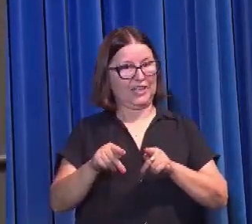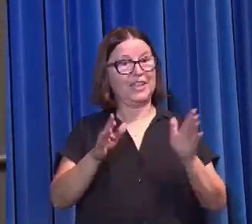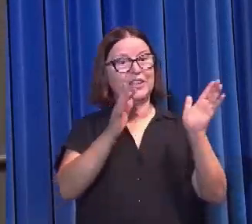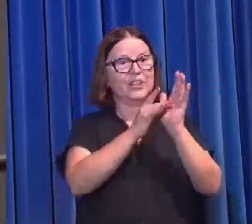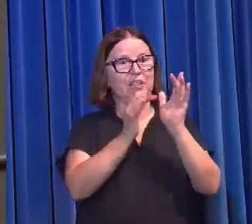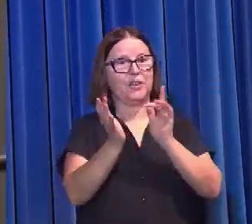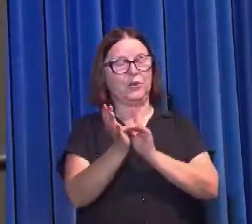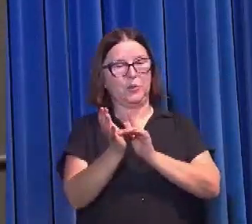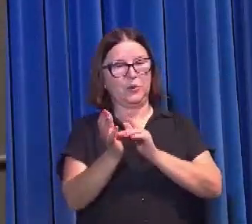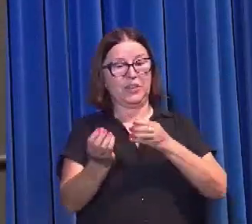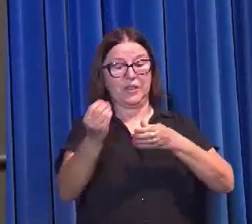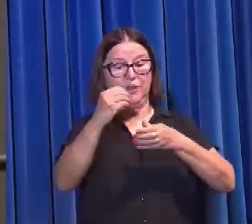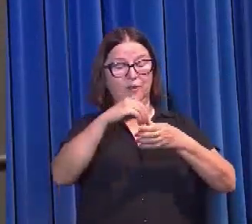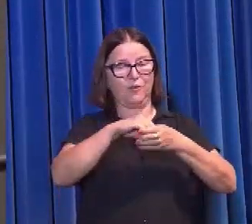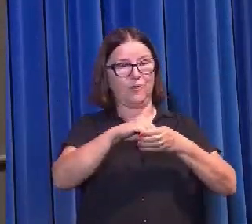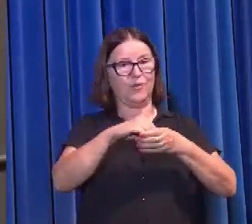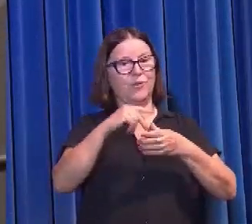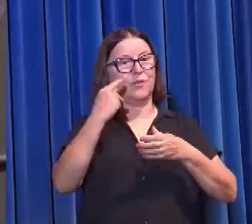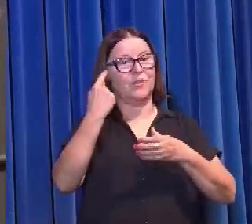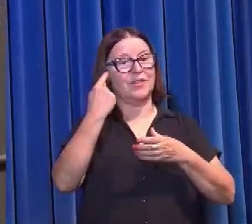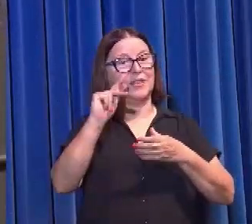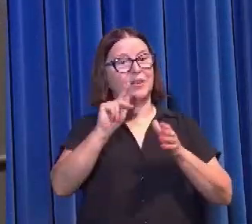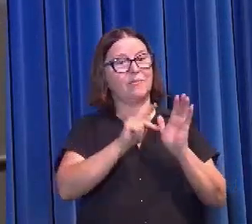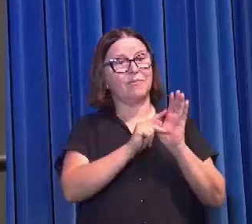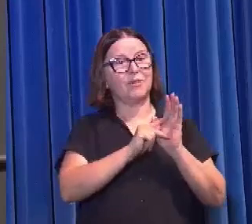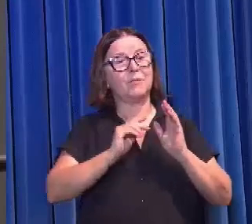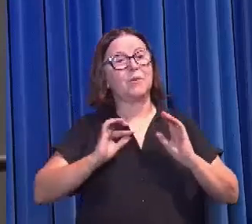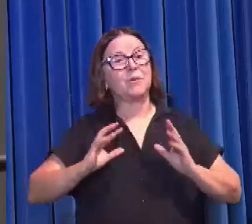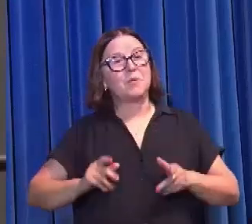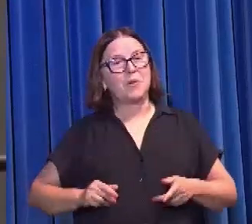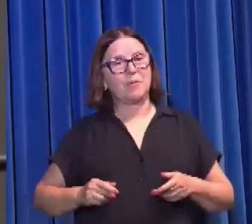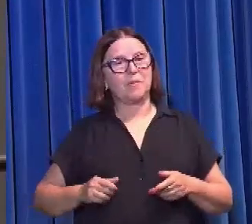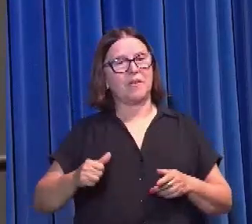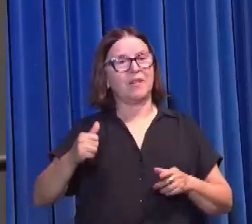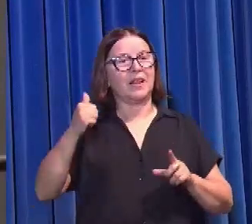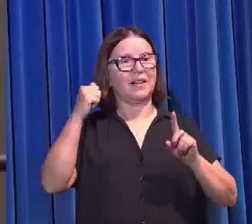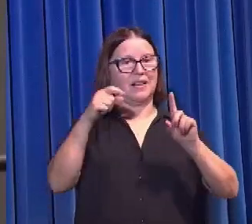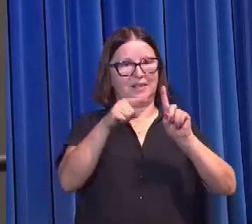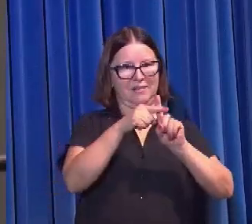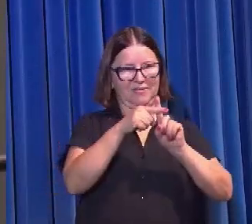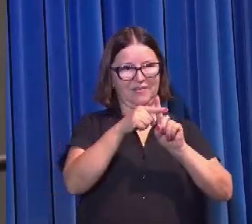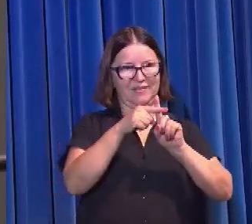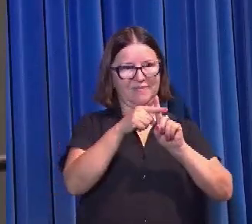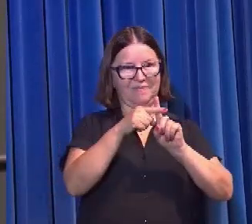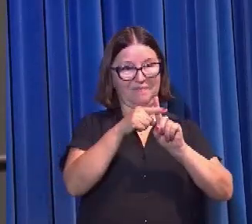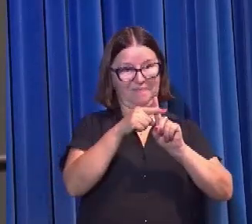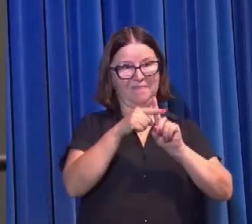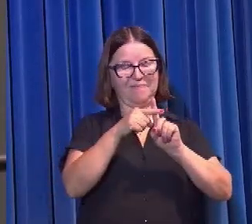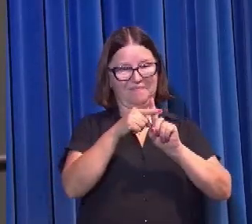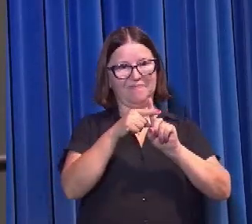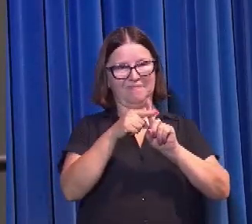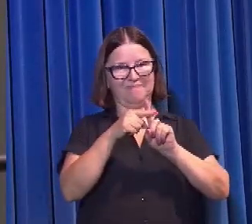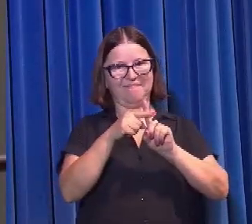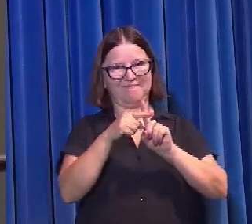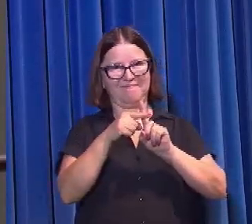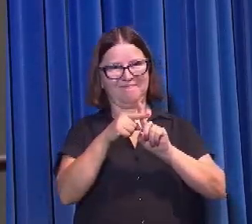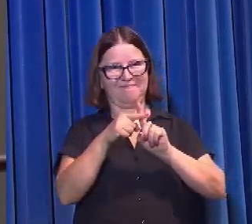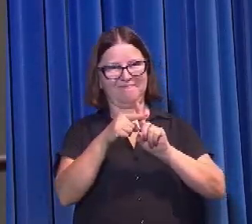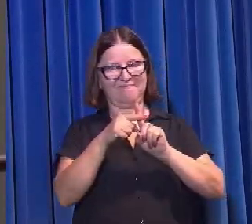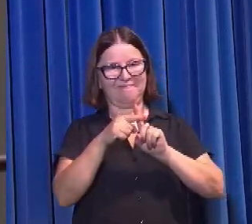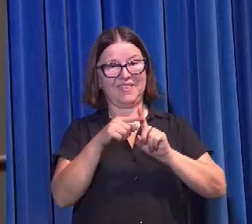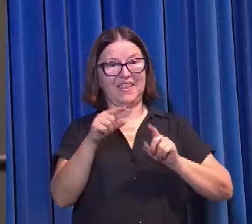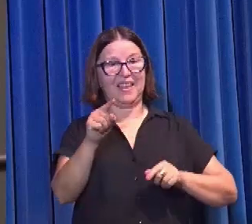negro, branco, rico, pobre, todos os tipos de pessoa, ele atraiu a si mesmo. Aquele ser egoísta